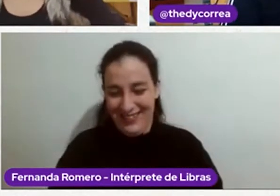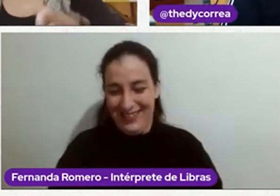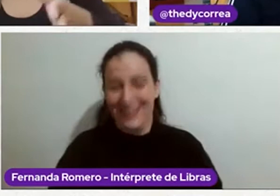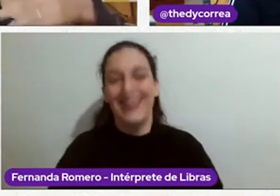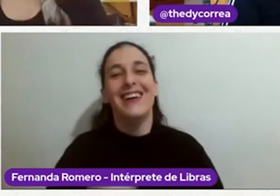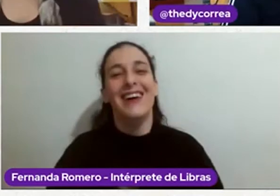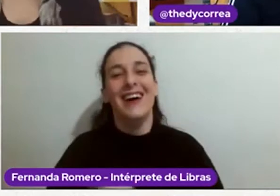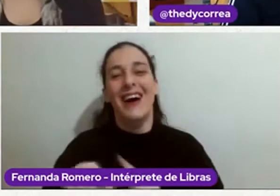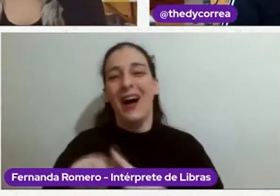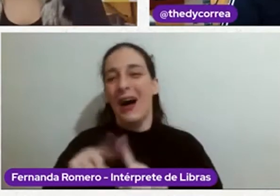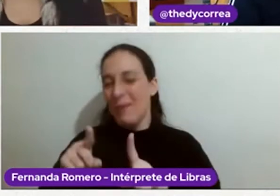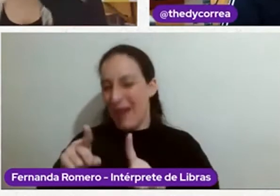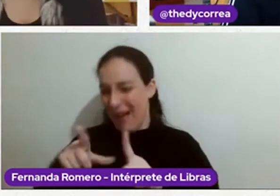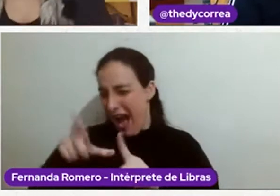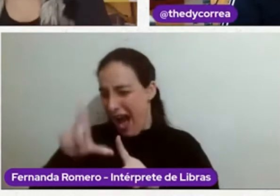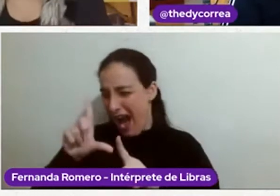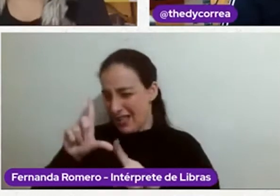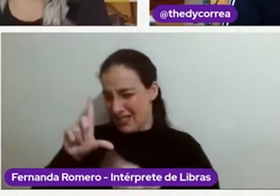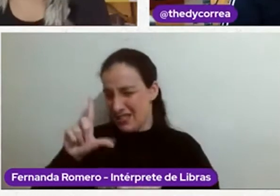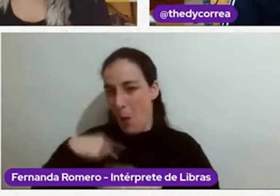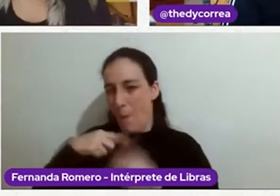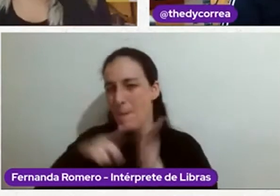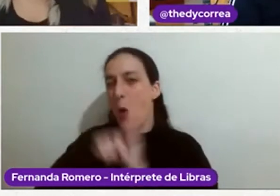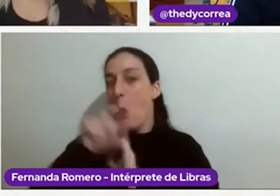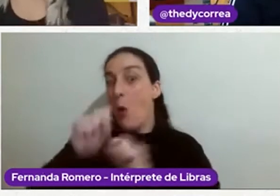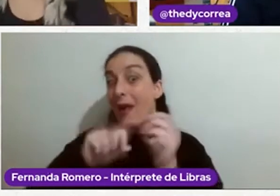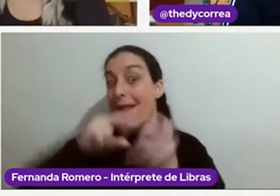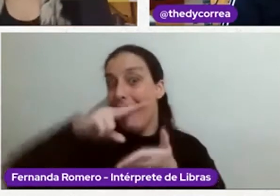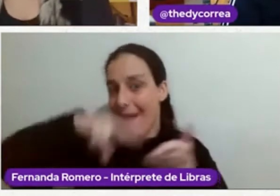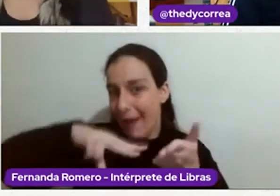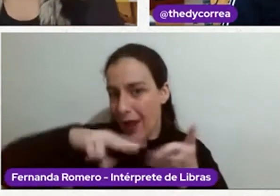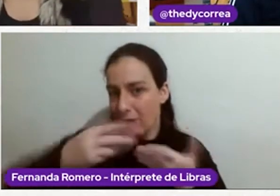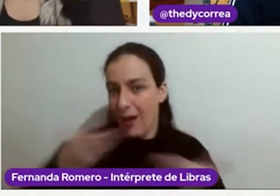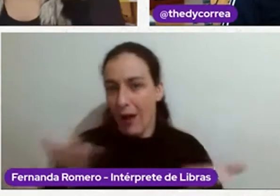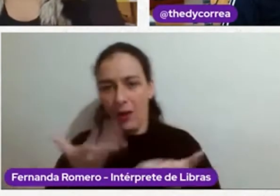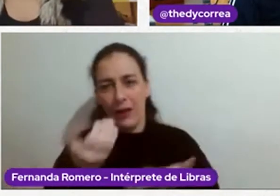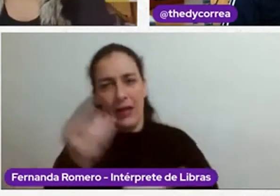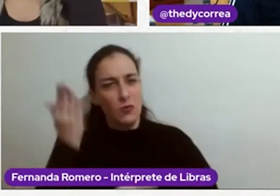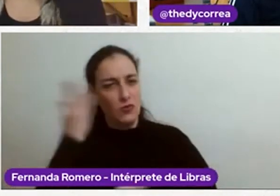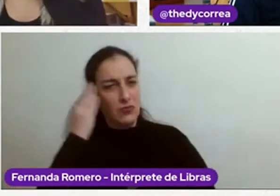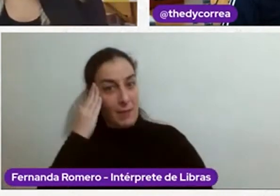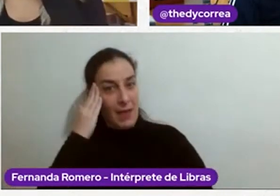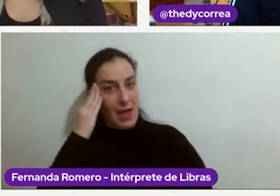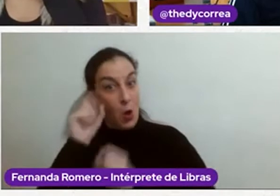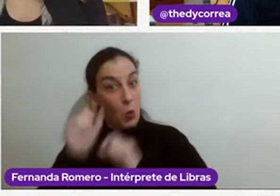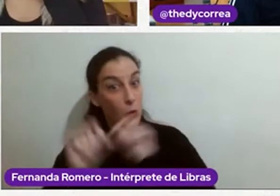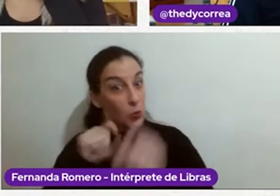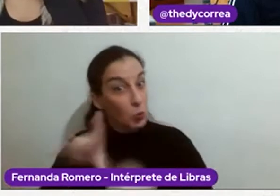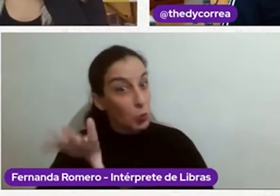Mas antes perguntei o que o Teddy estava lendo, e agora eu queria saber de ti, assim, o que tu escuta